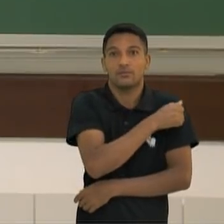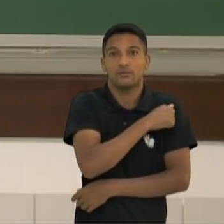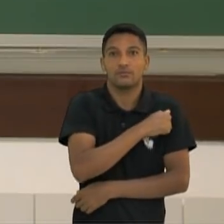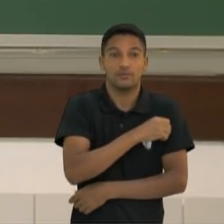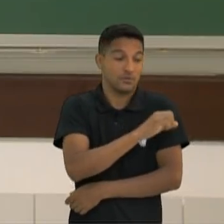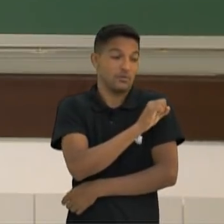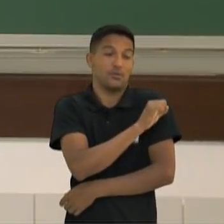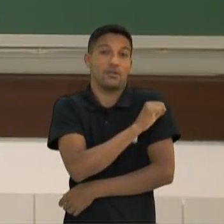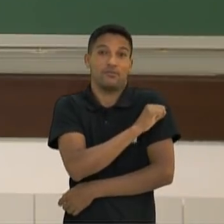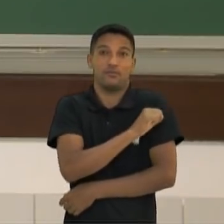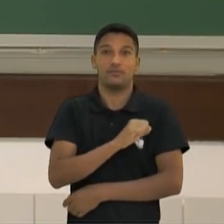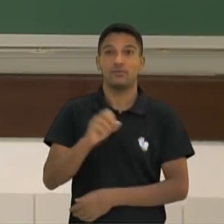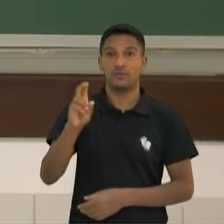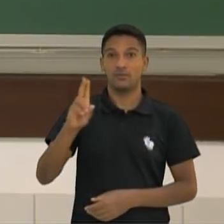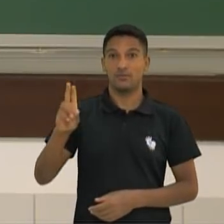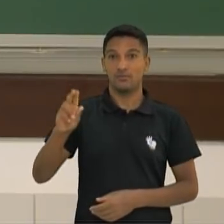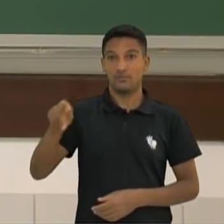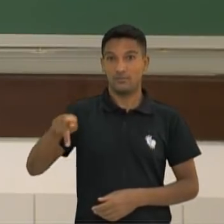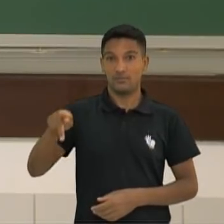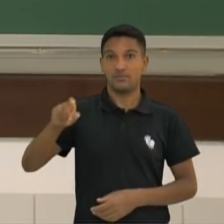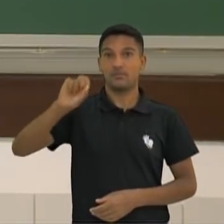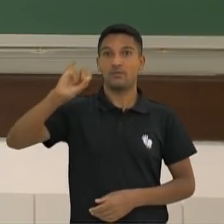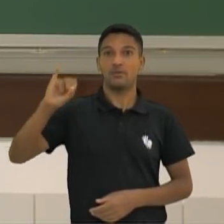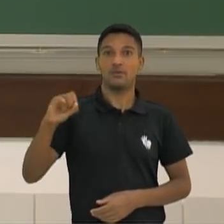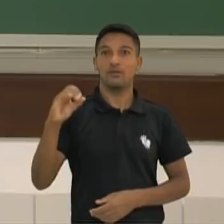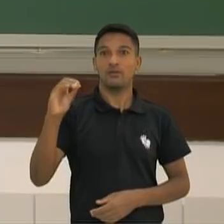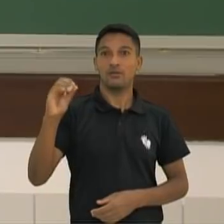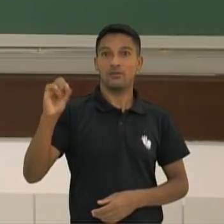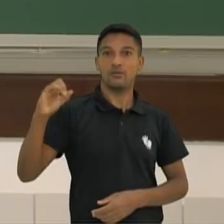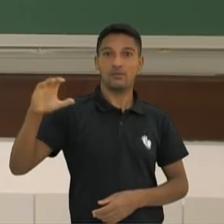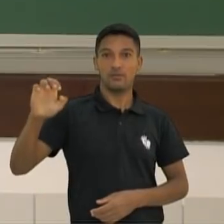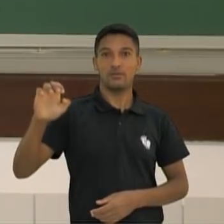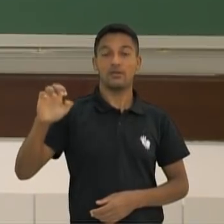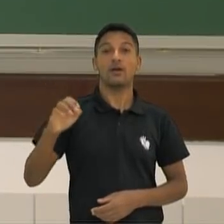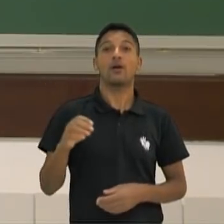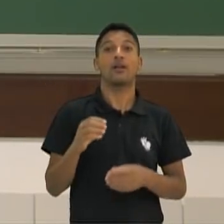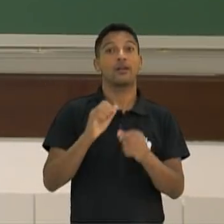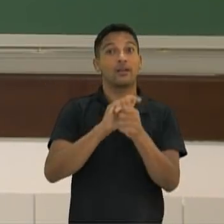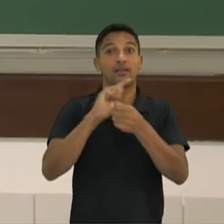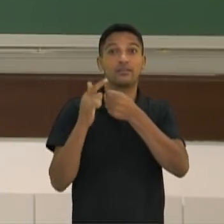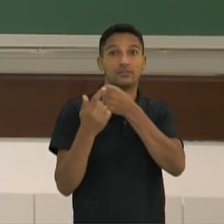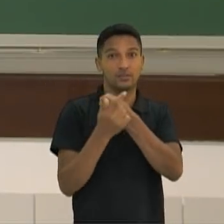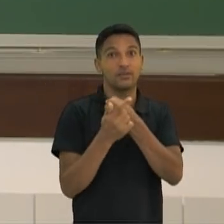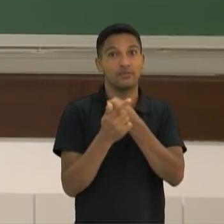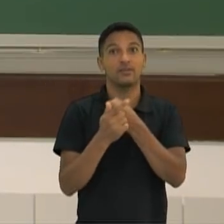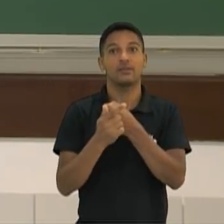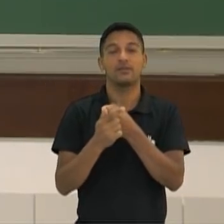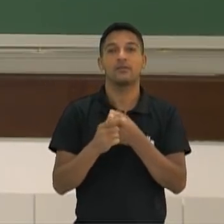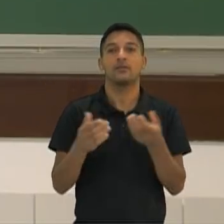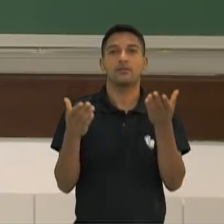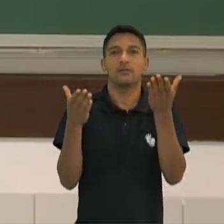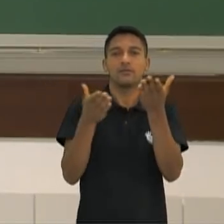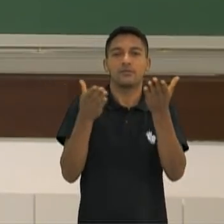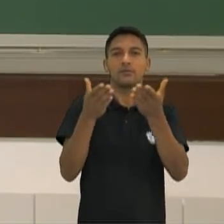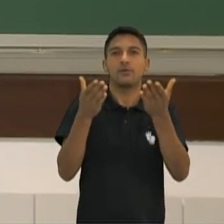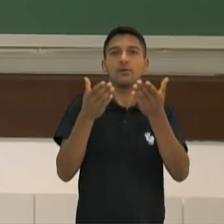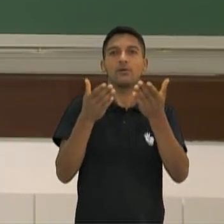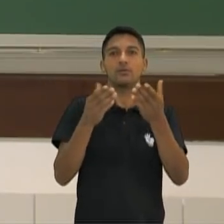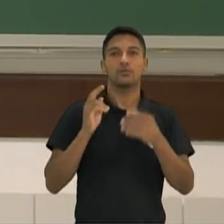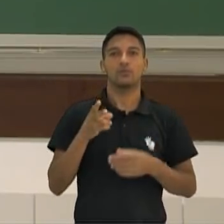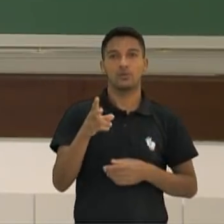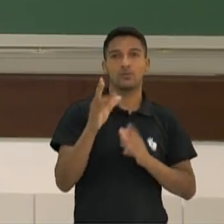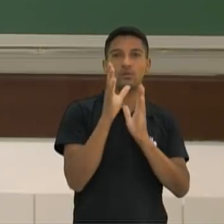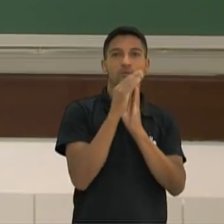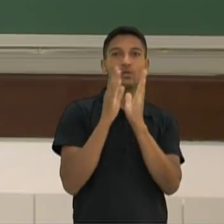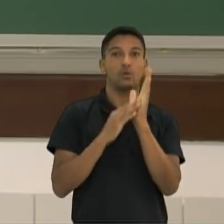oitavo ano. Meu nome é Joyce, estamos aqui para mais um encontro em Geografia. Hoje, evoluindo um pouquinho, continuando o conteúdo que nós estávamos falando